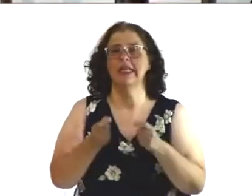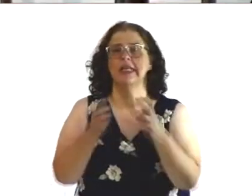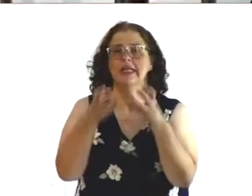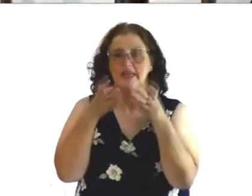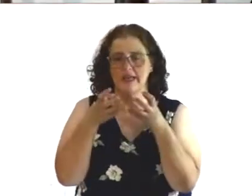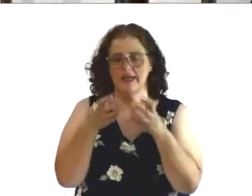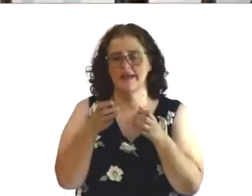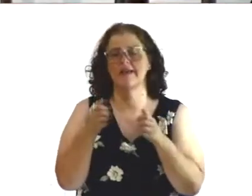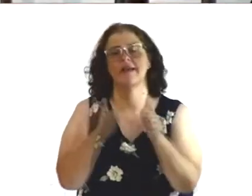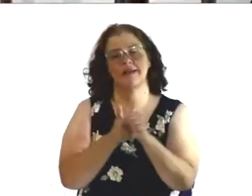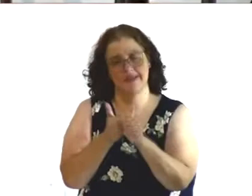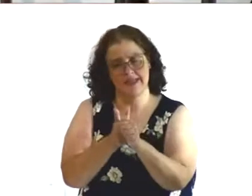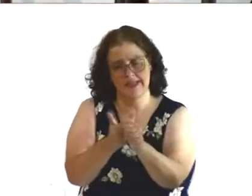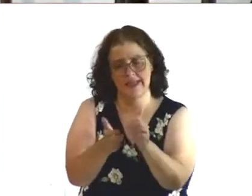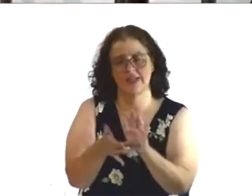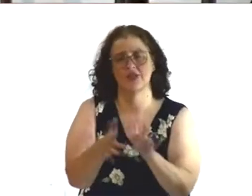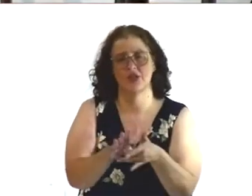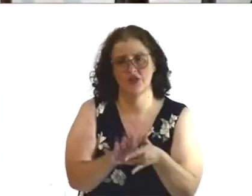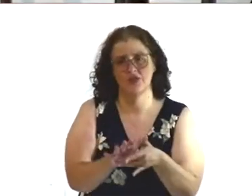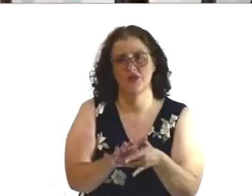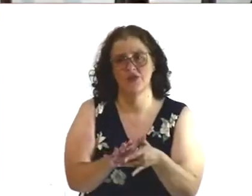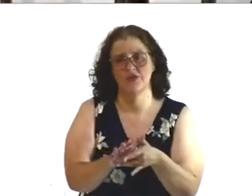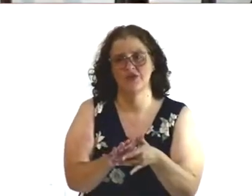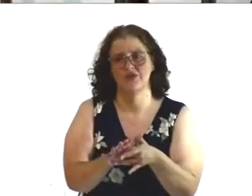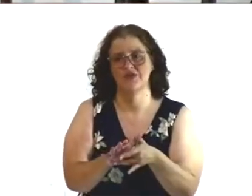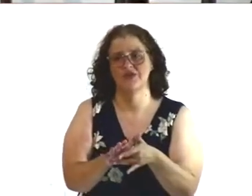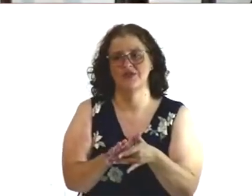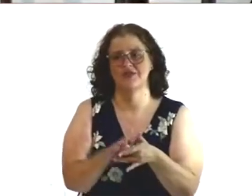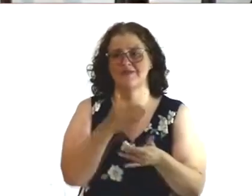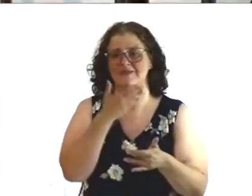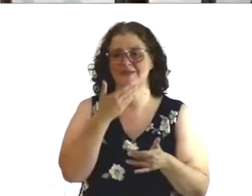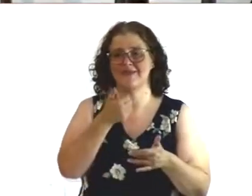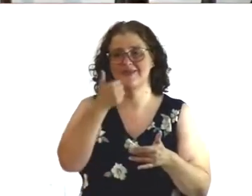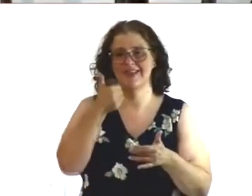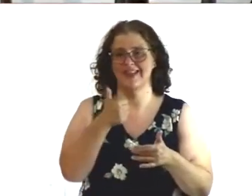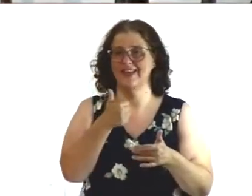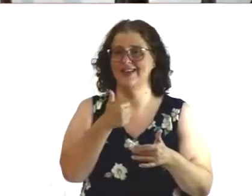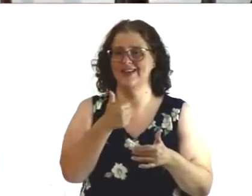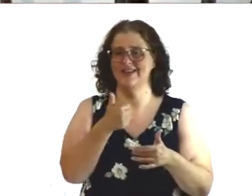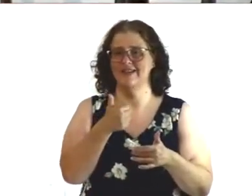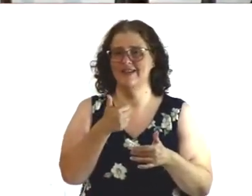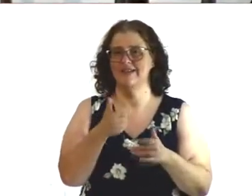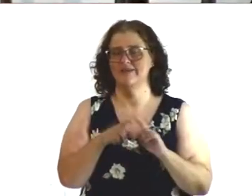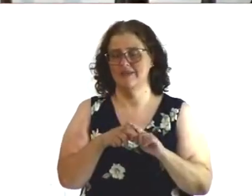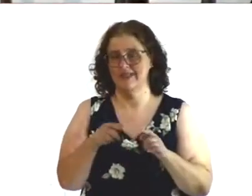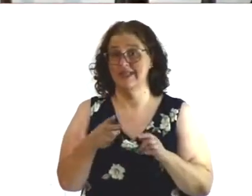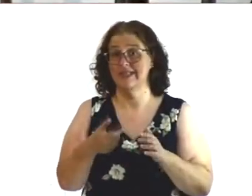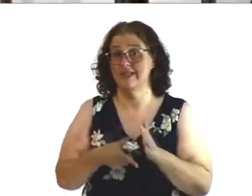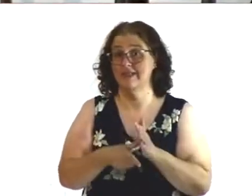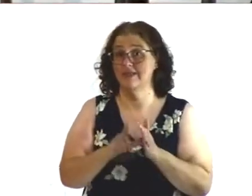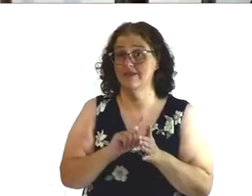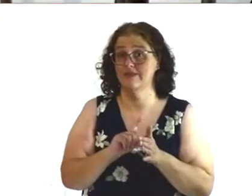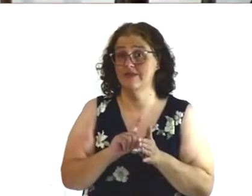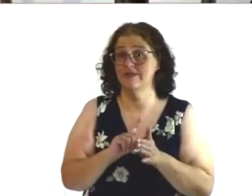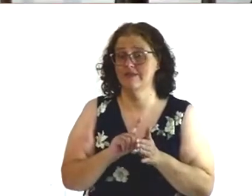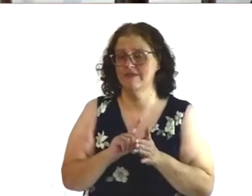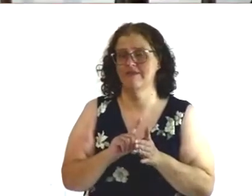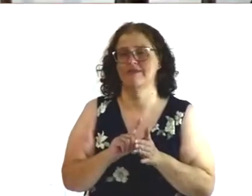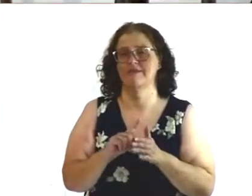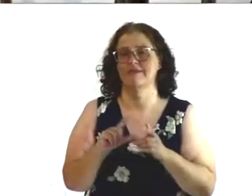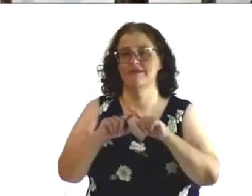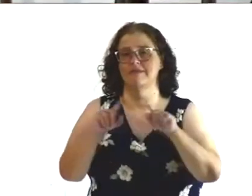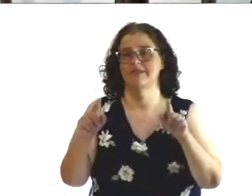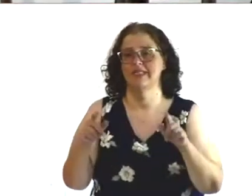seguir-me, siga-me, que prazer! Mas antes, dá para fazer uma coisa? Dá para negar-se a si